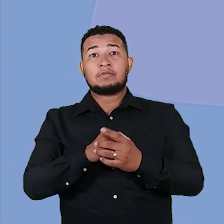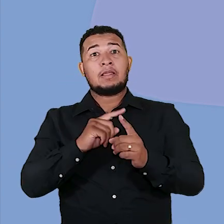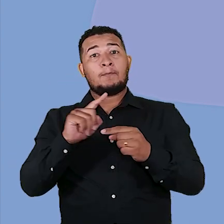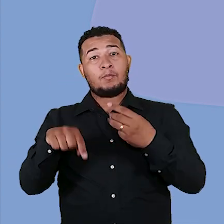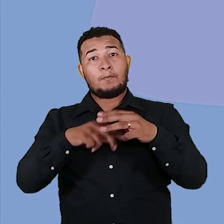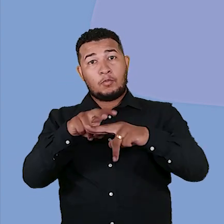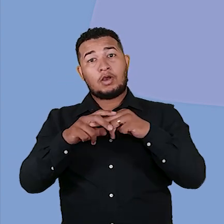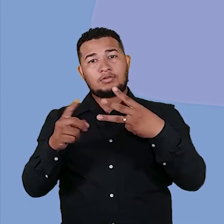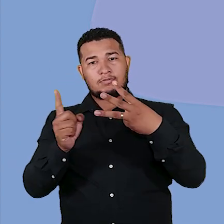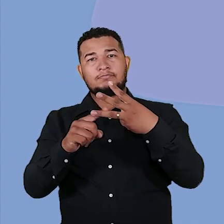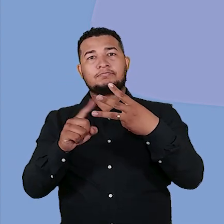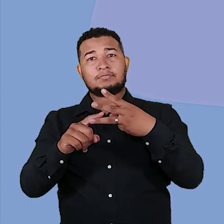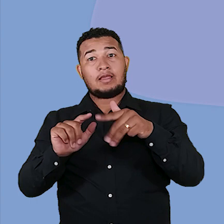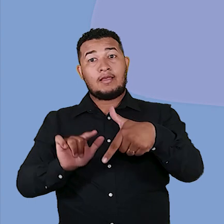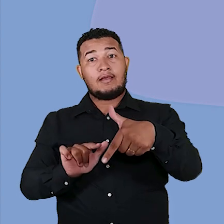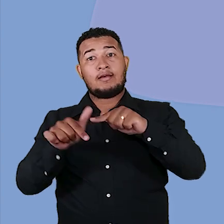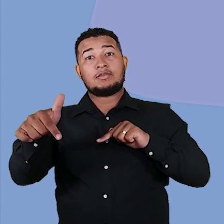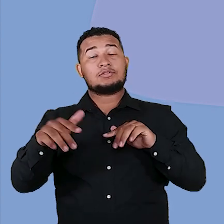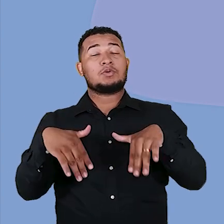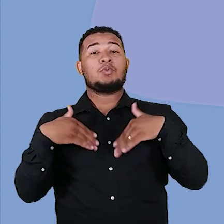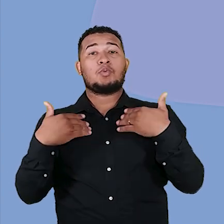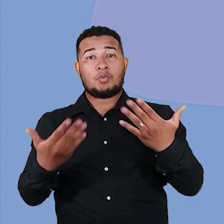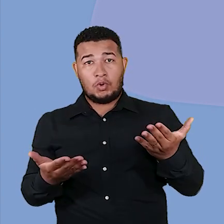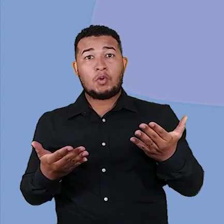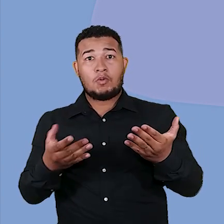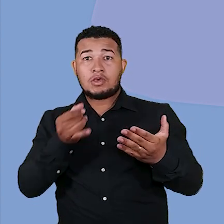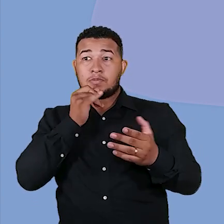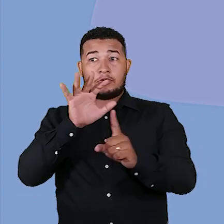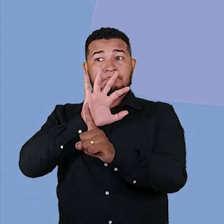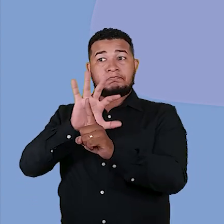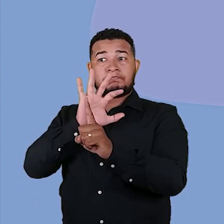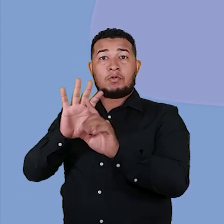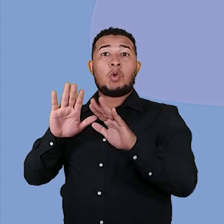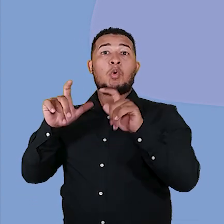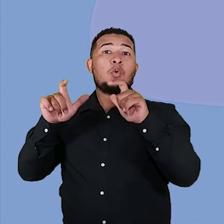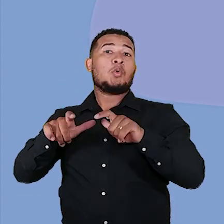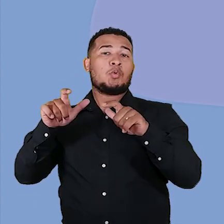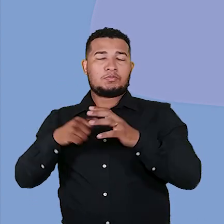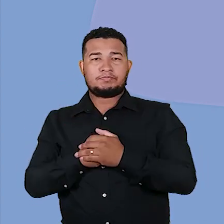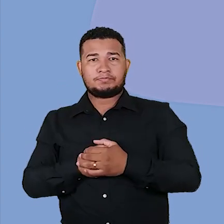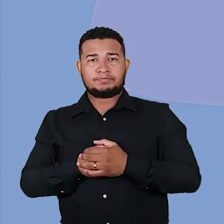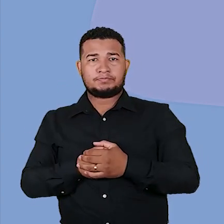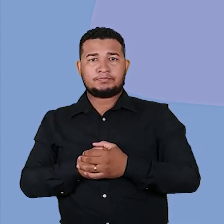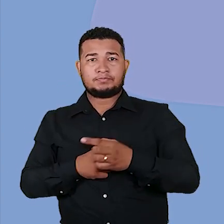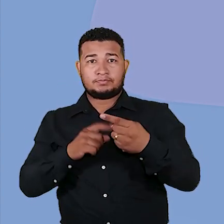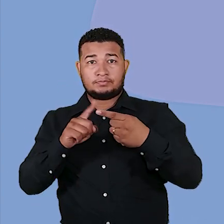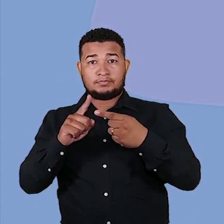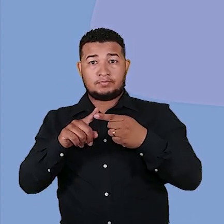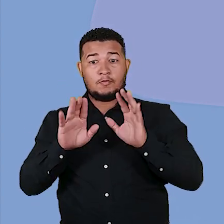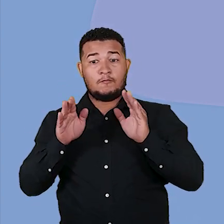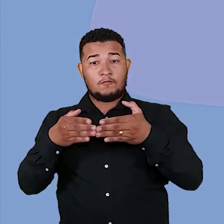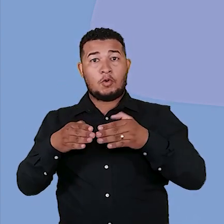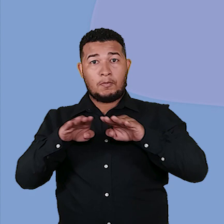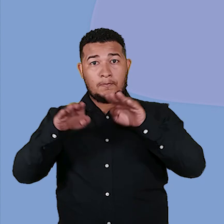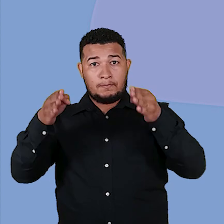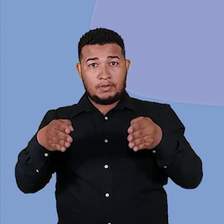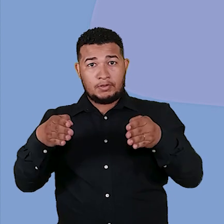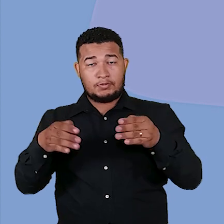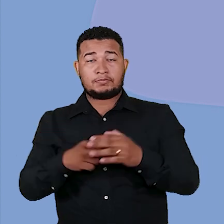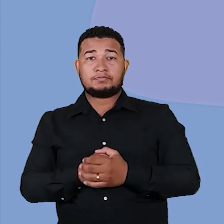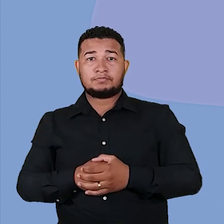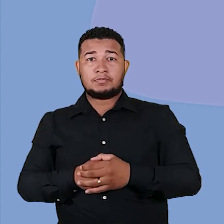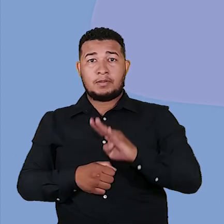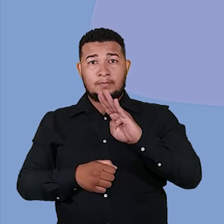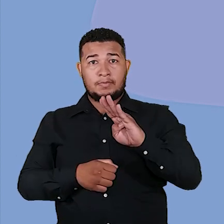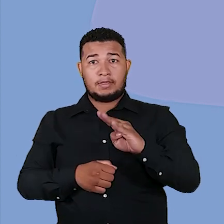peso do menino segundo a terceira lei de newton a reação dessa força a tua letra a